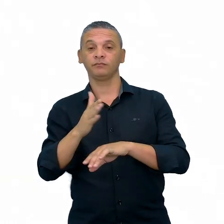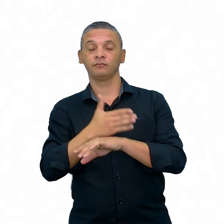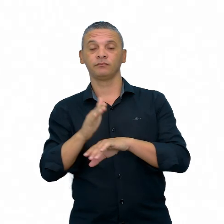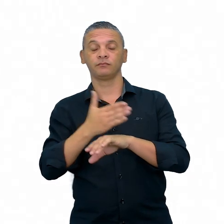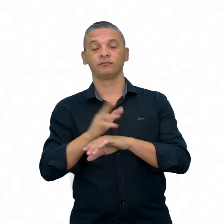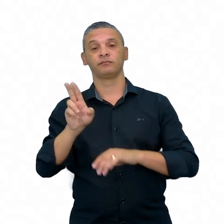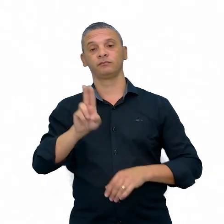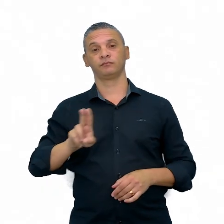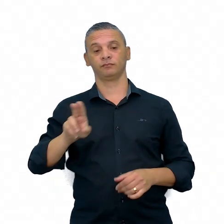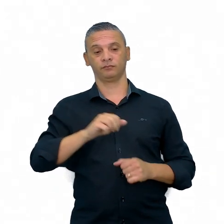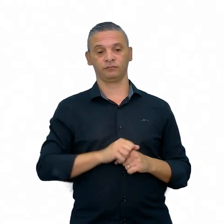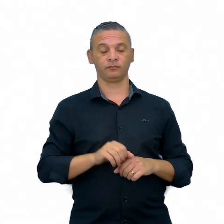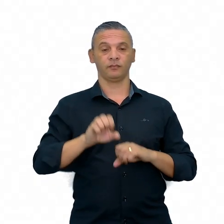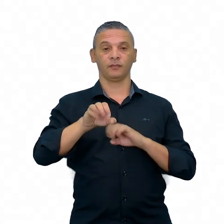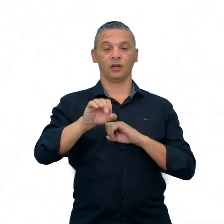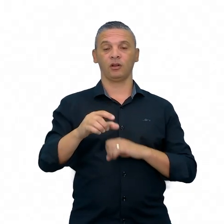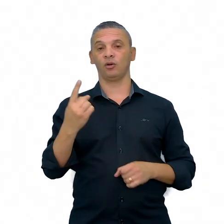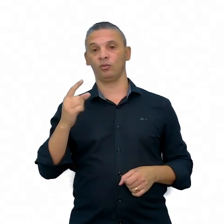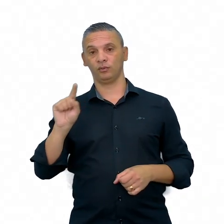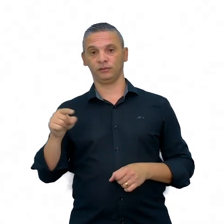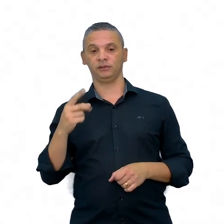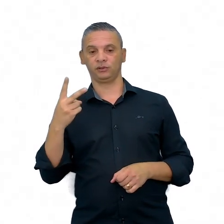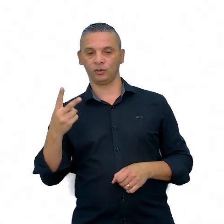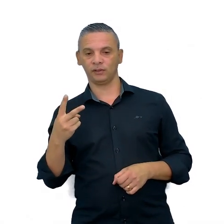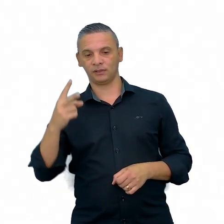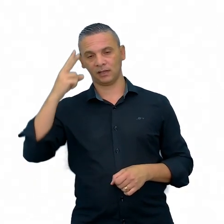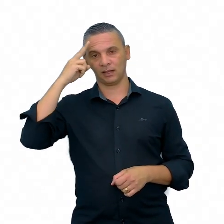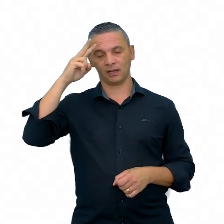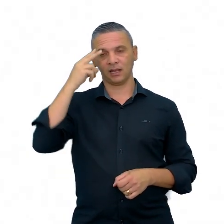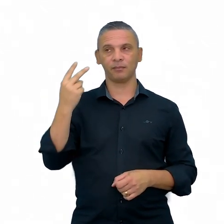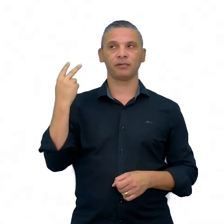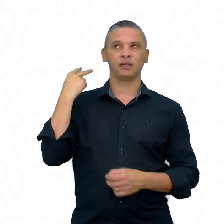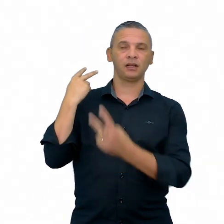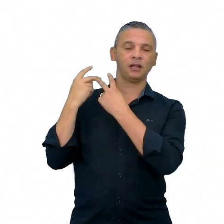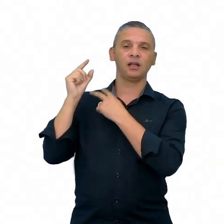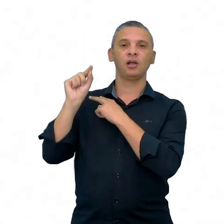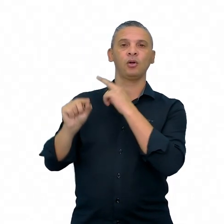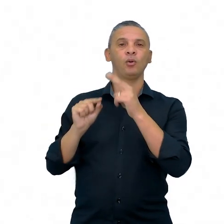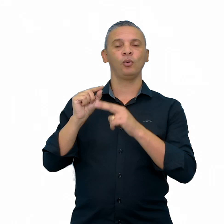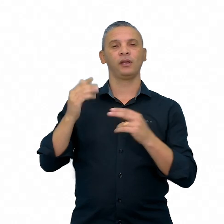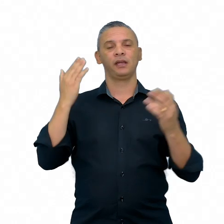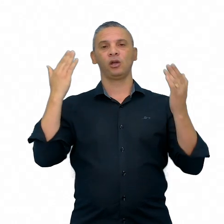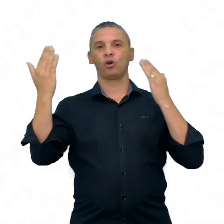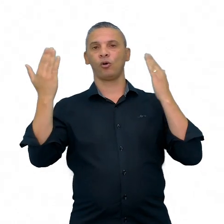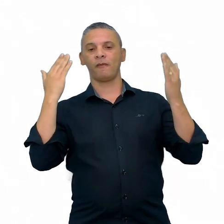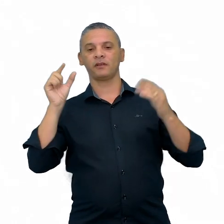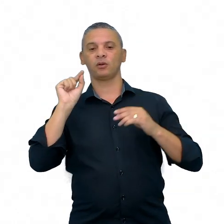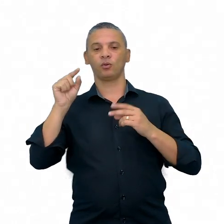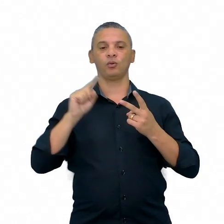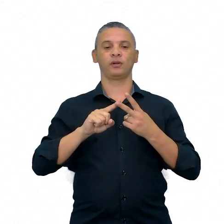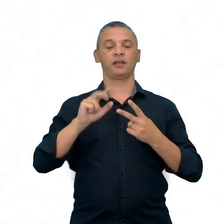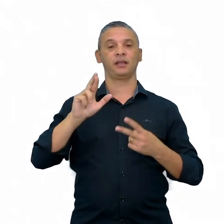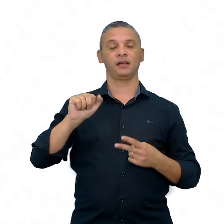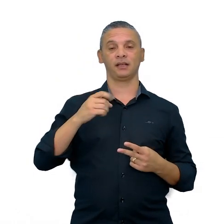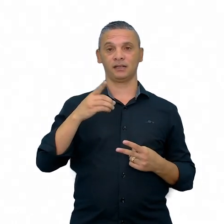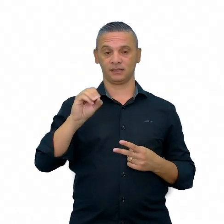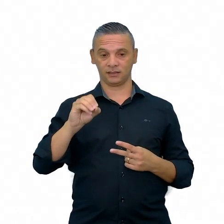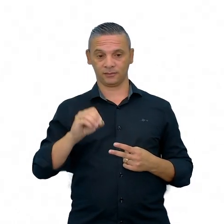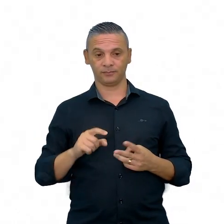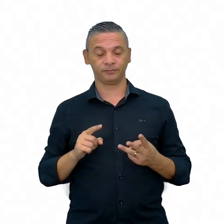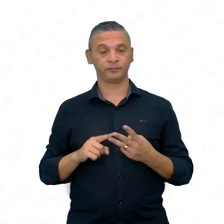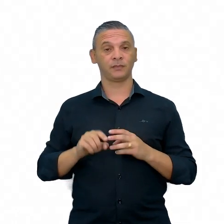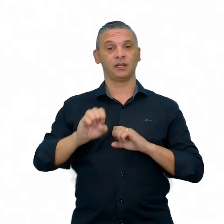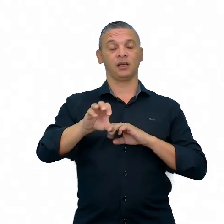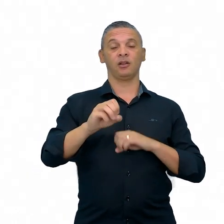estudante. Na aula 1 e 2, é fazer uma retomada sobre razão, comparação por meio de uma razão. Né? Na aula 3